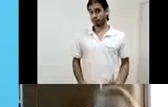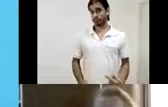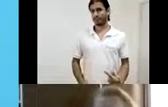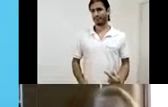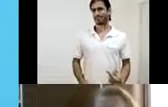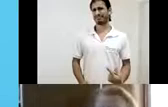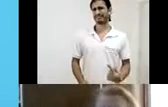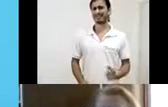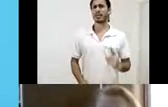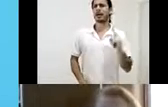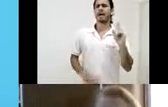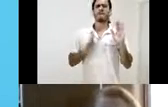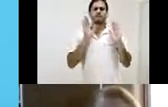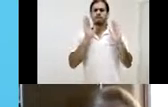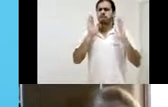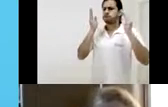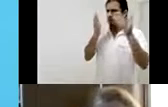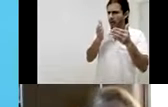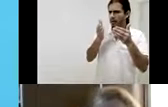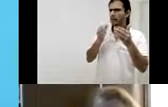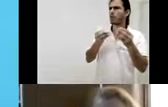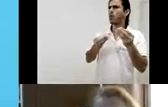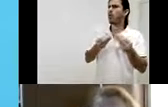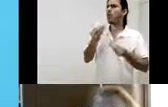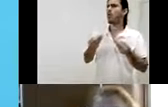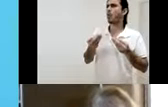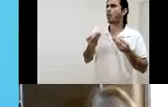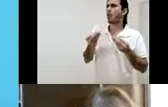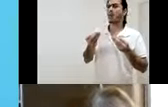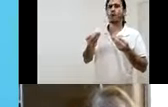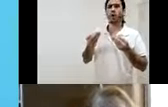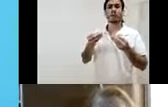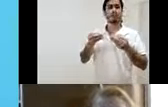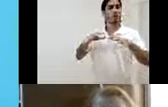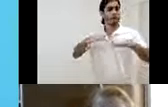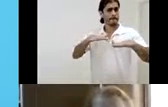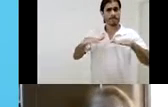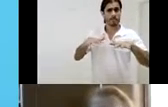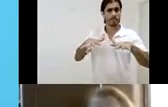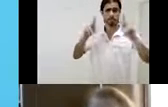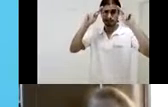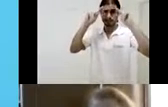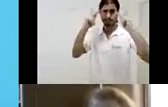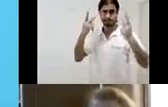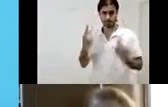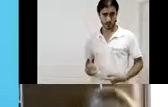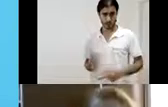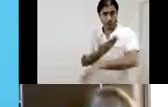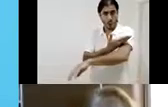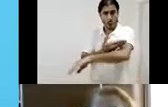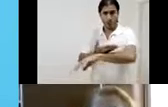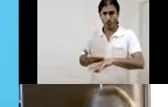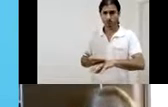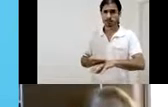muito voltada ao comportamento humano, mas um comportamento humano descontextualizado,